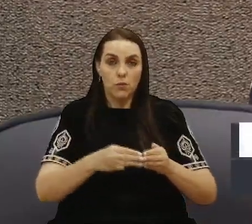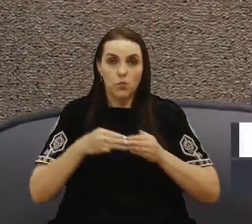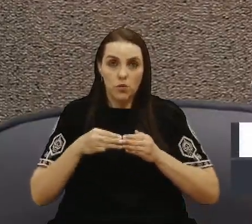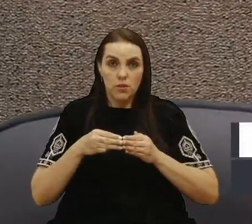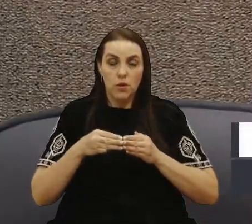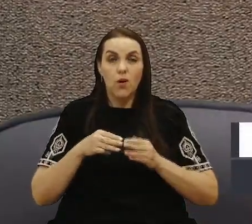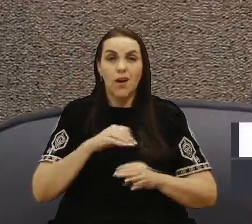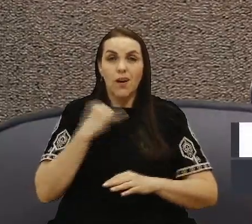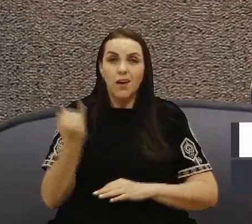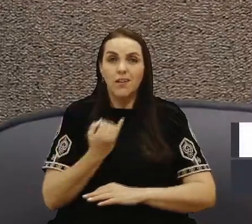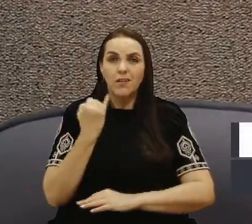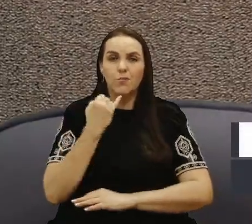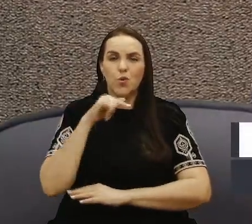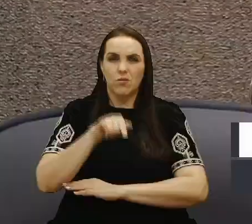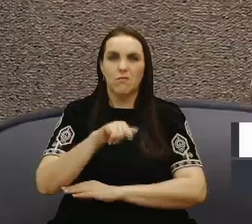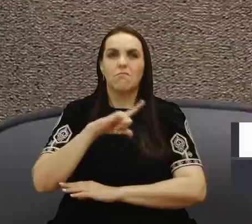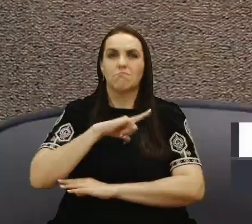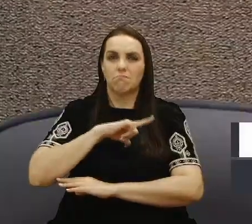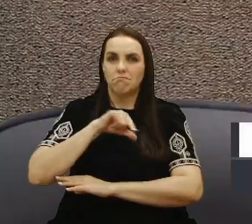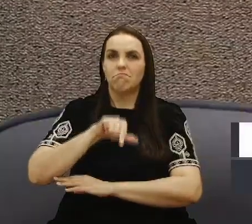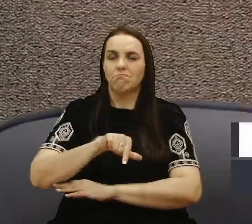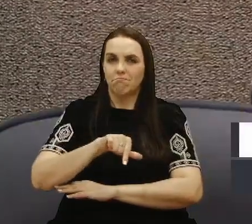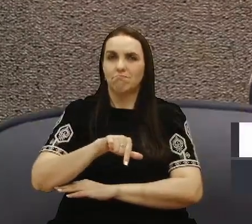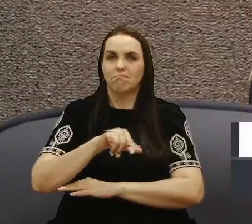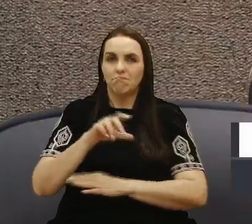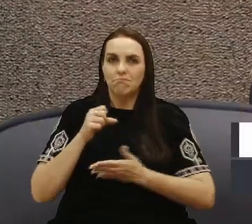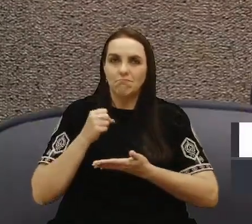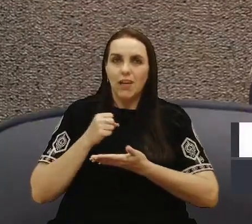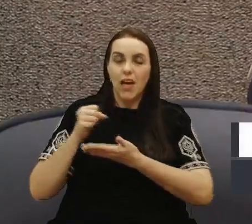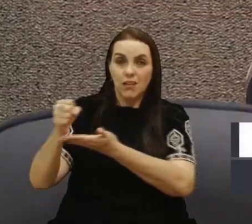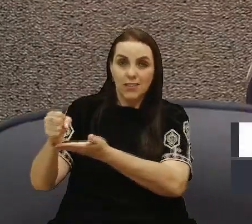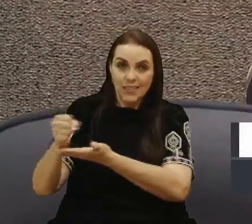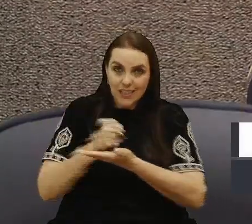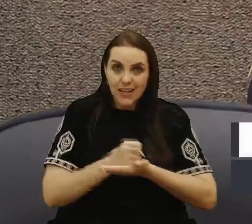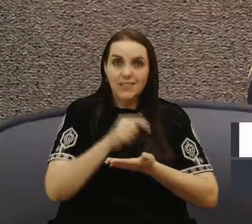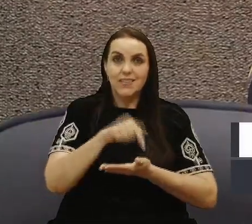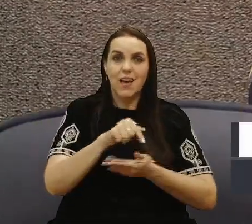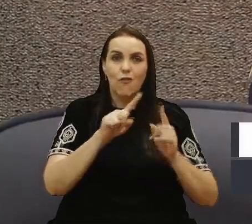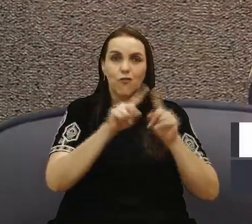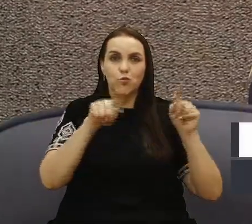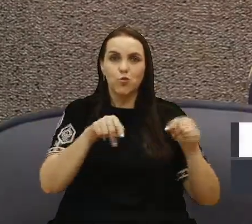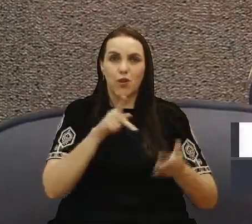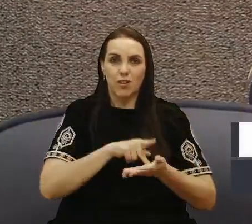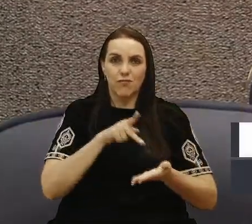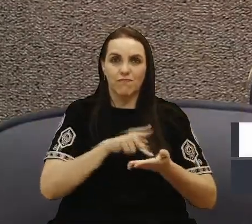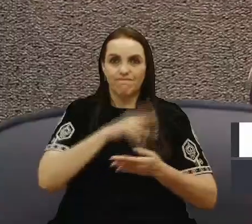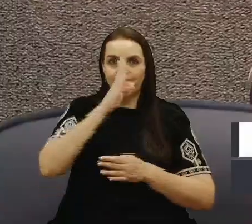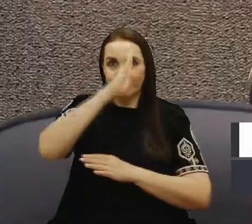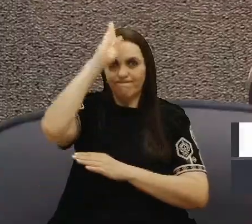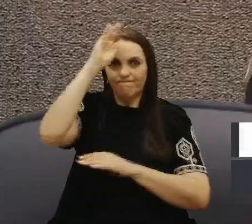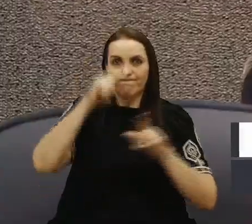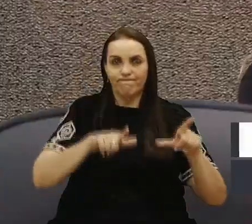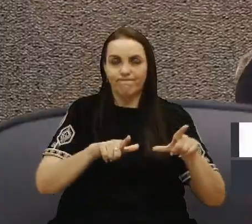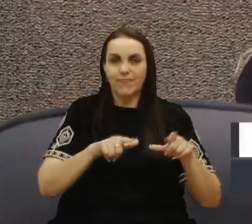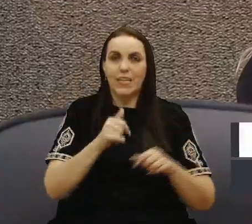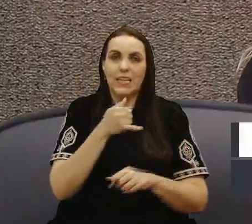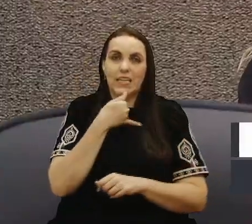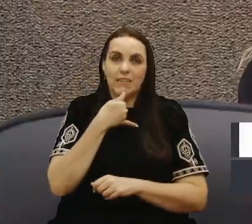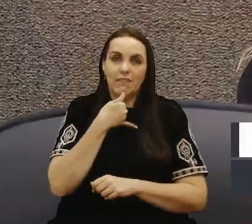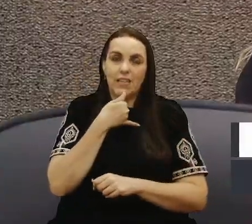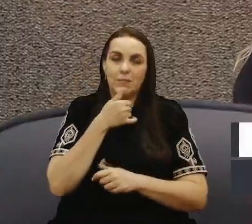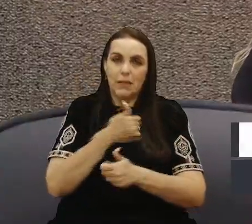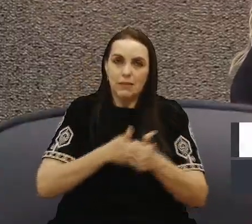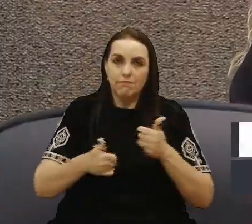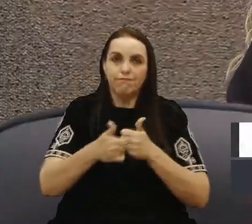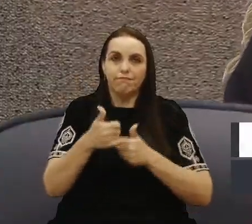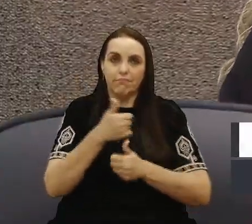A importância de termos efetivo, porque, infelizmente, essa parte de rodízio, 12